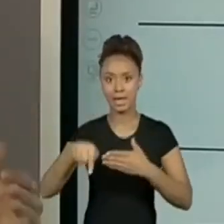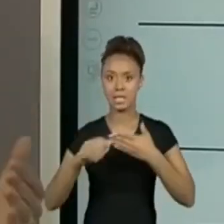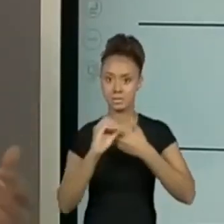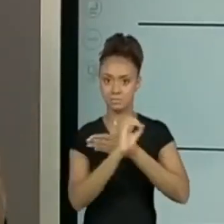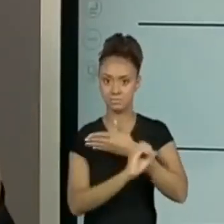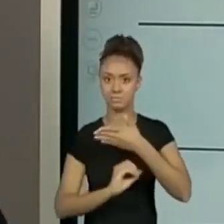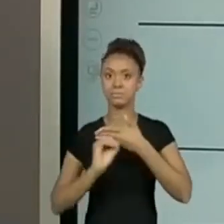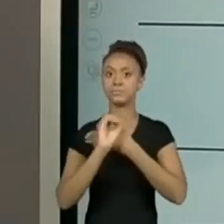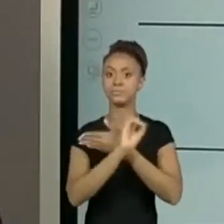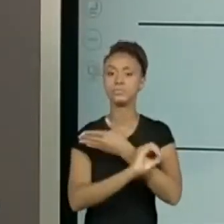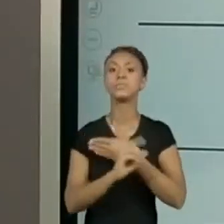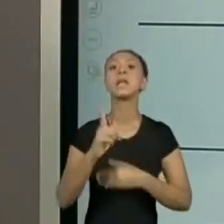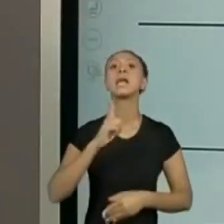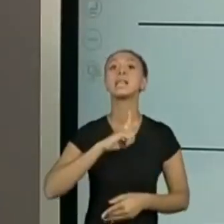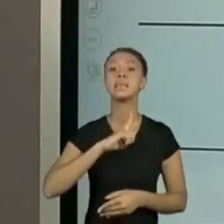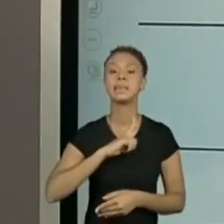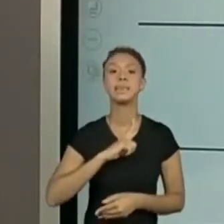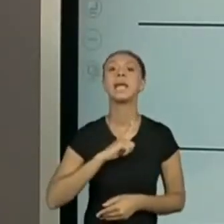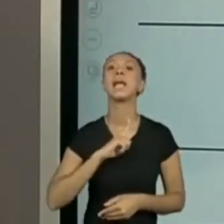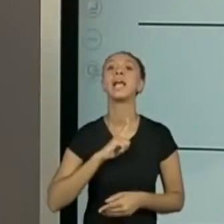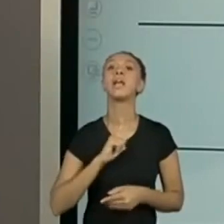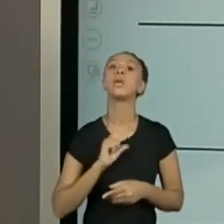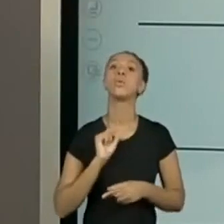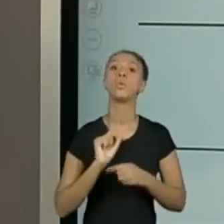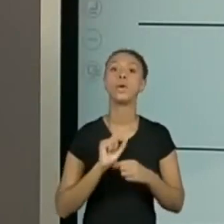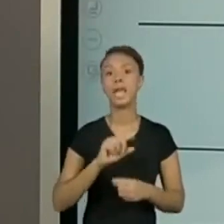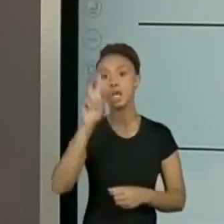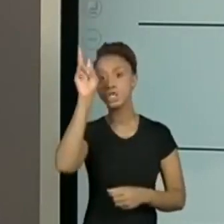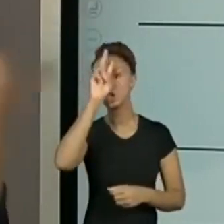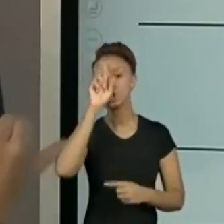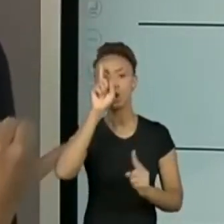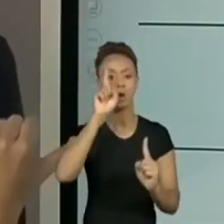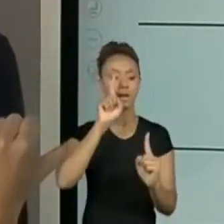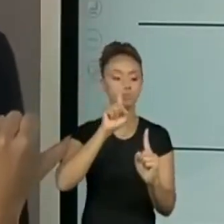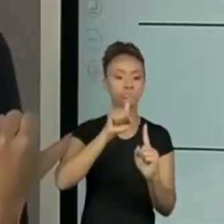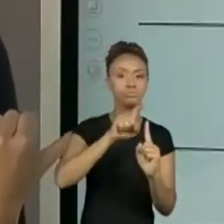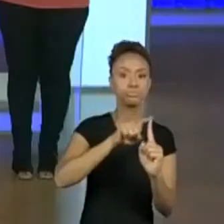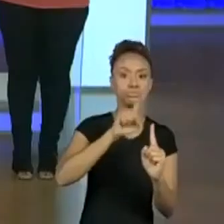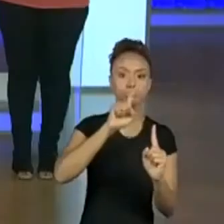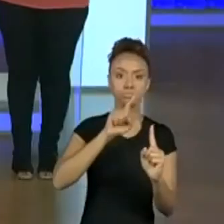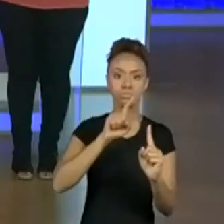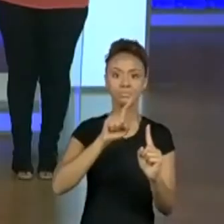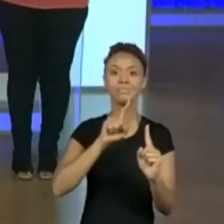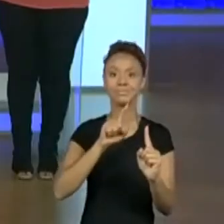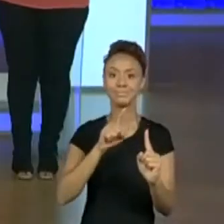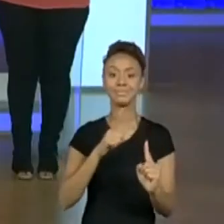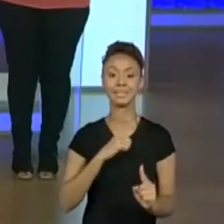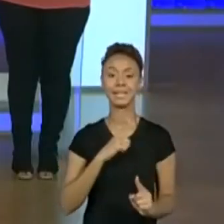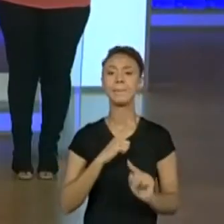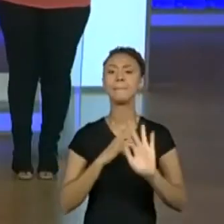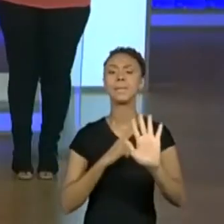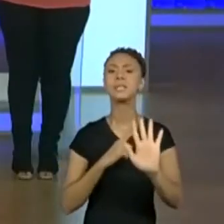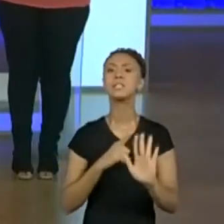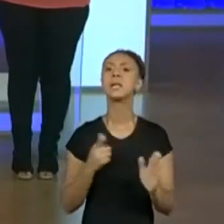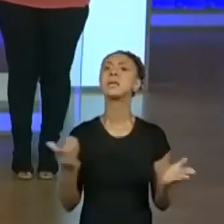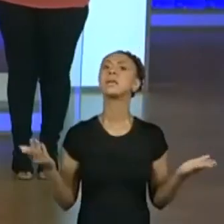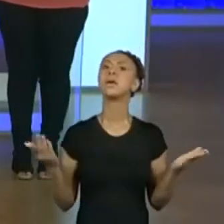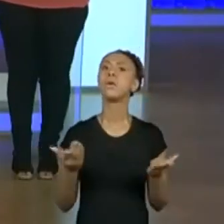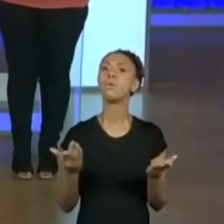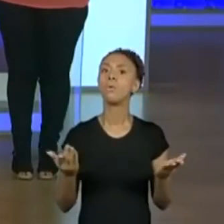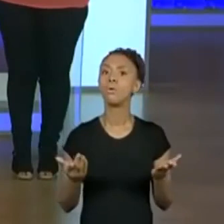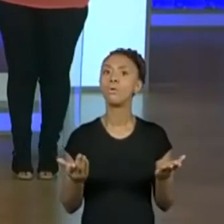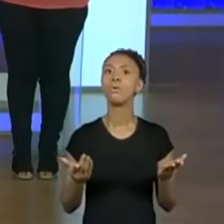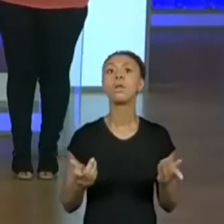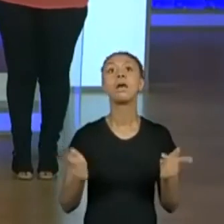Adormecida, será que a Bela... Ajuda eu a escrever a Bela da agora? Com certeza. A Bela Adormecida, a gente